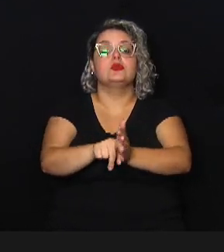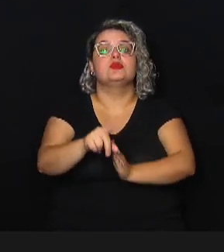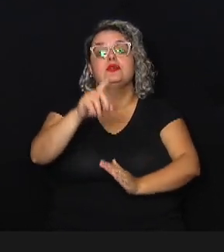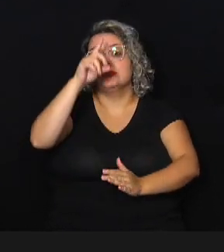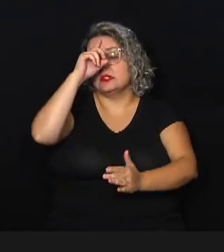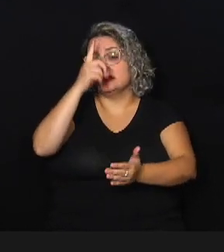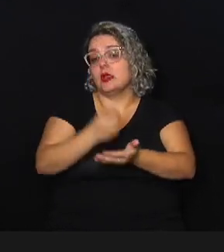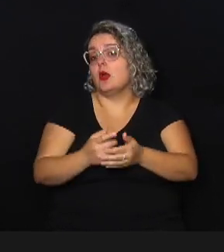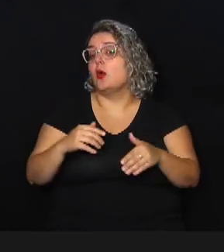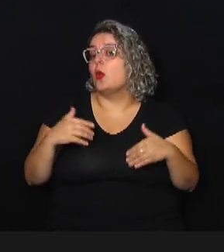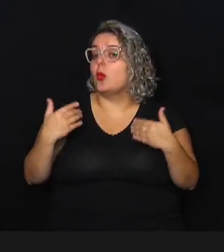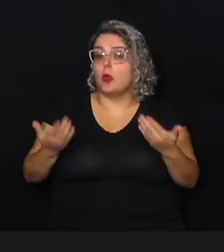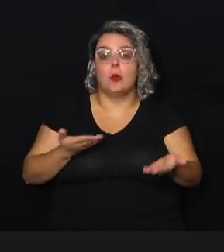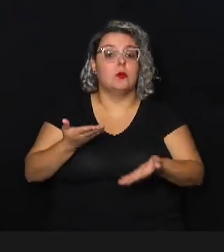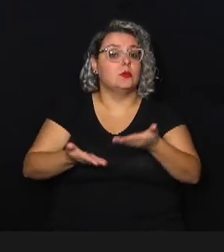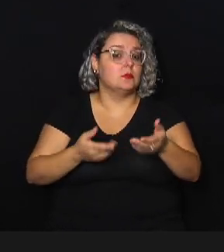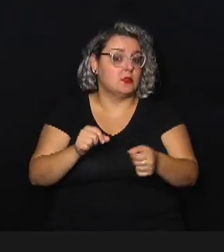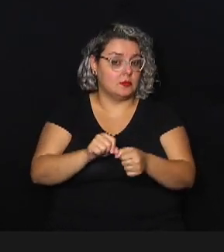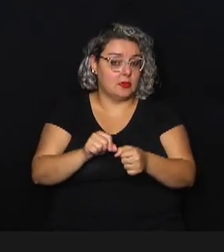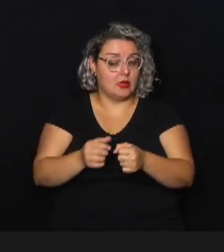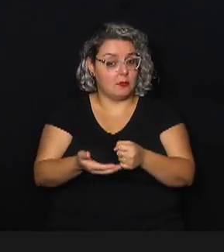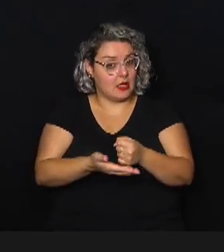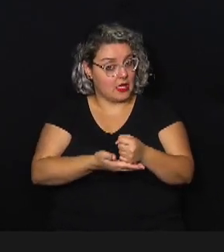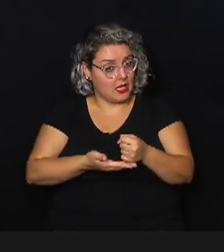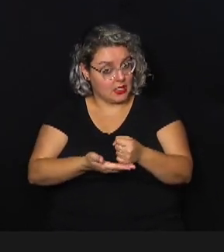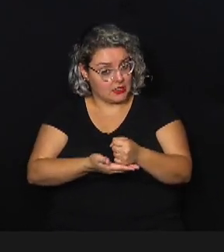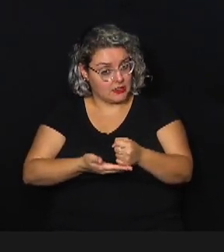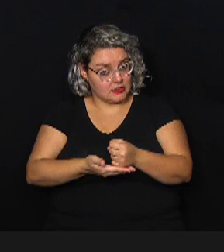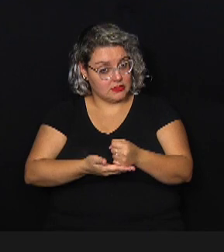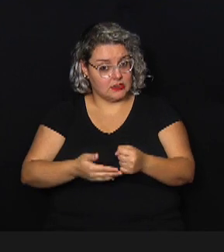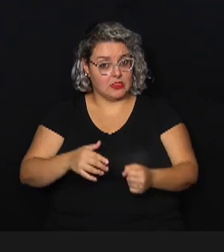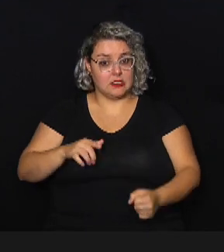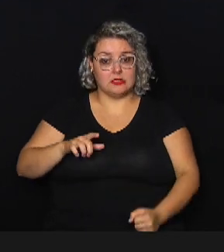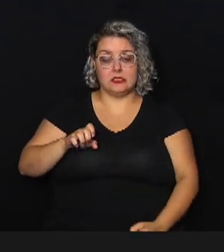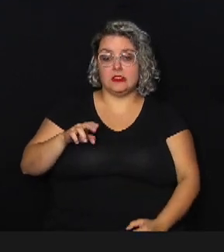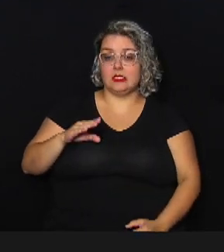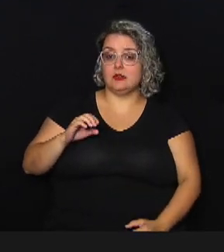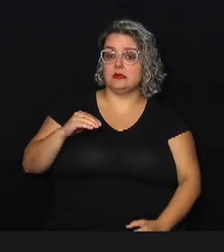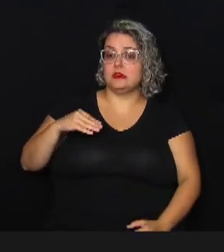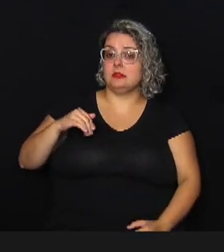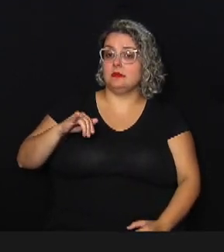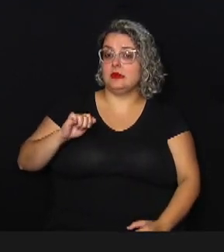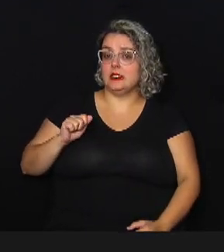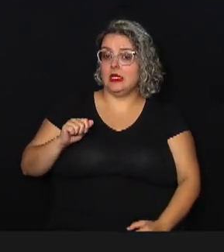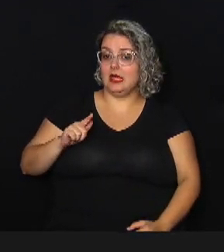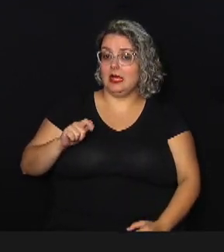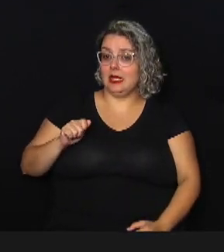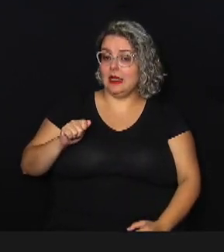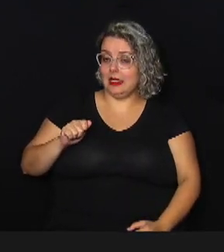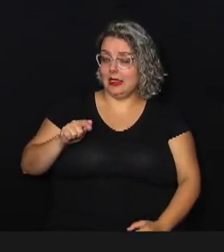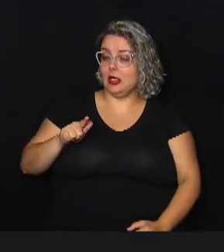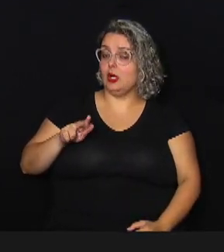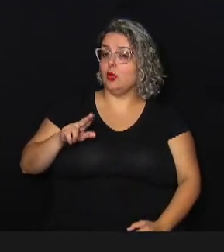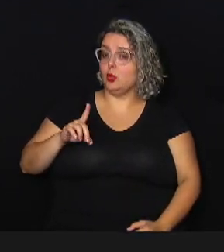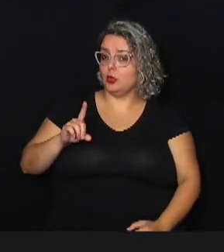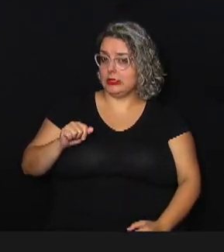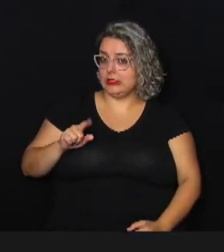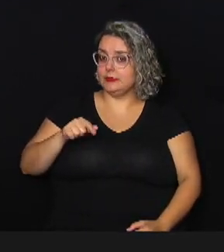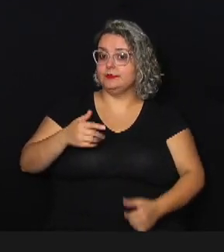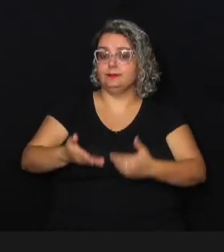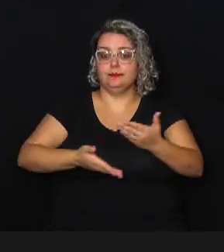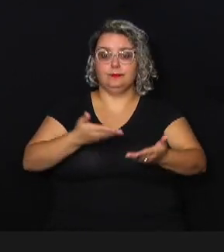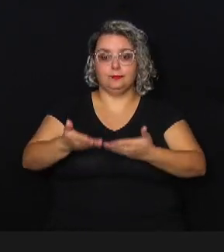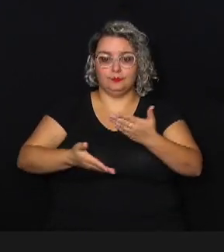tratamento você vai fazer. Basicamente, nas leucemias agudas, na sua grande maioria, é indicado o tratamento